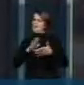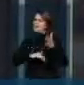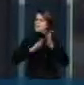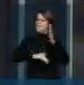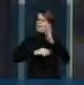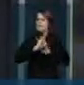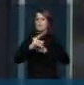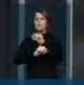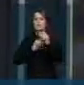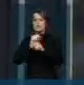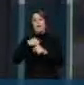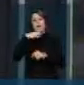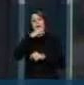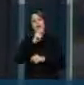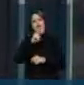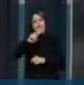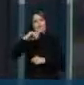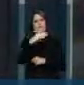diversionistas, e acho que a Veja...